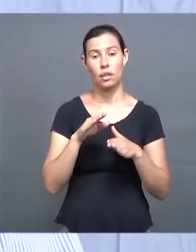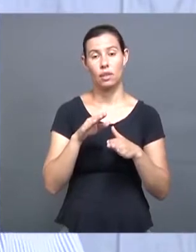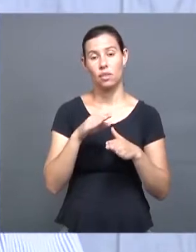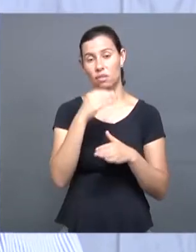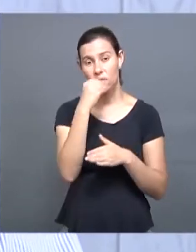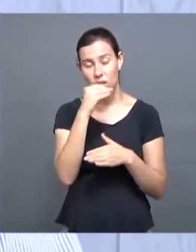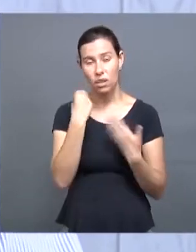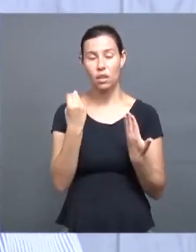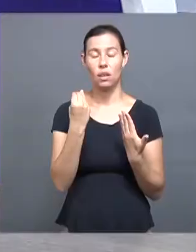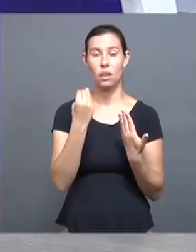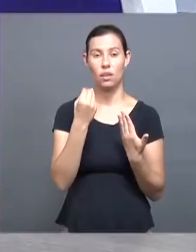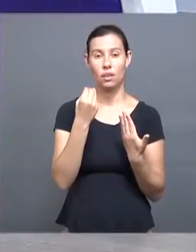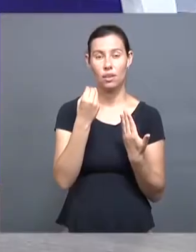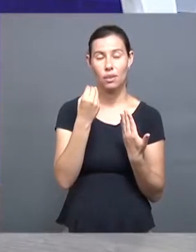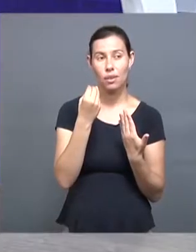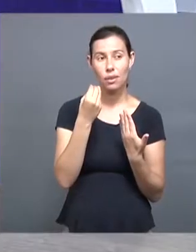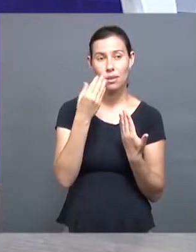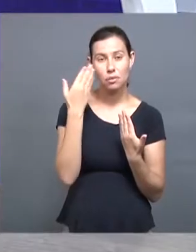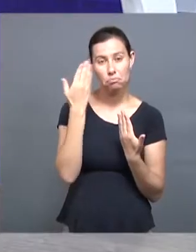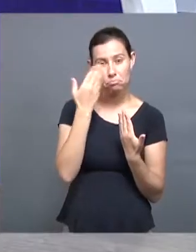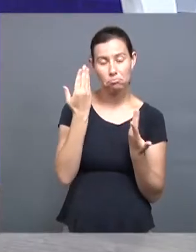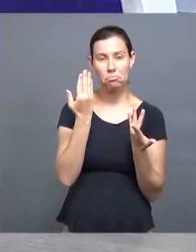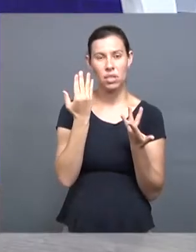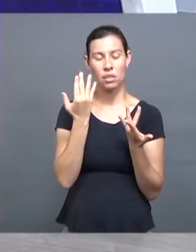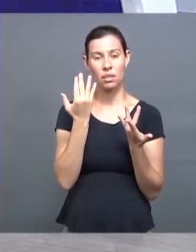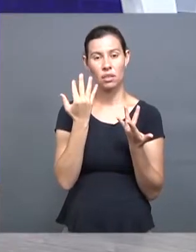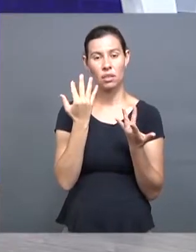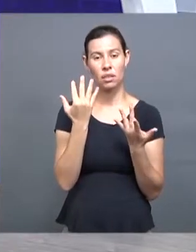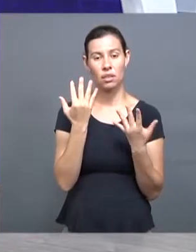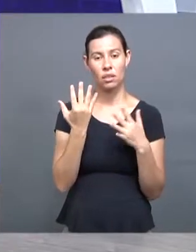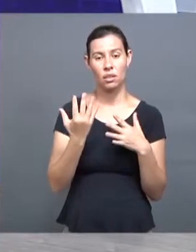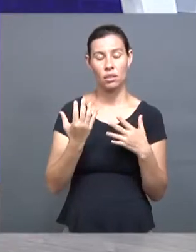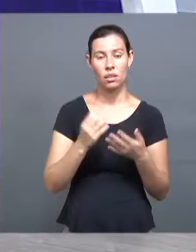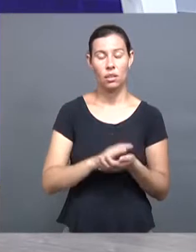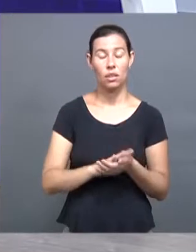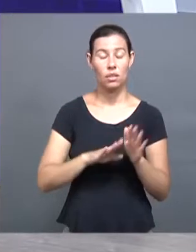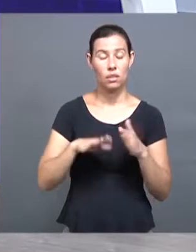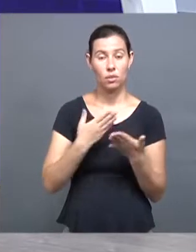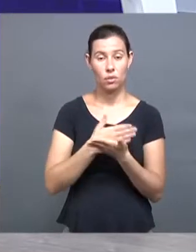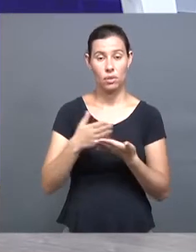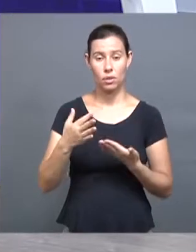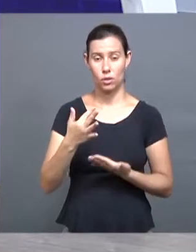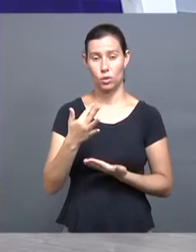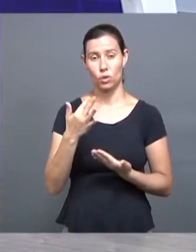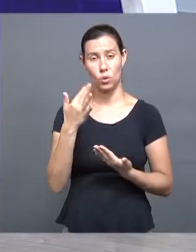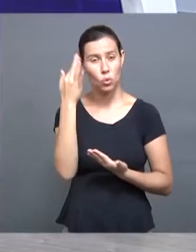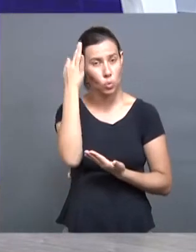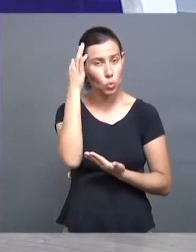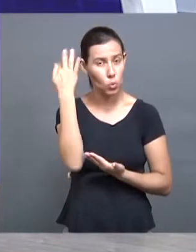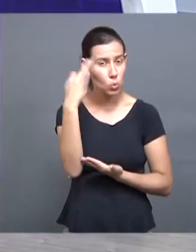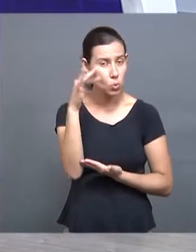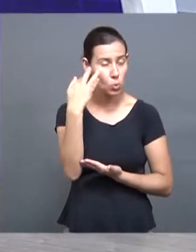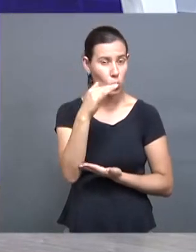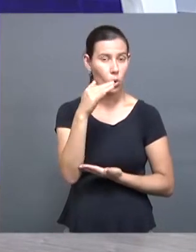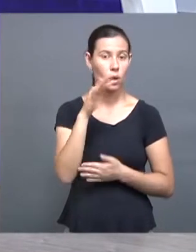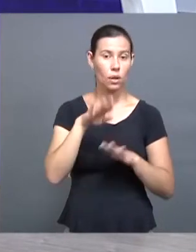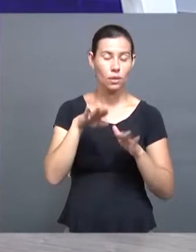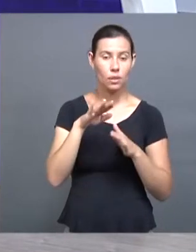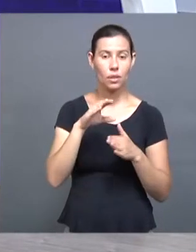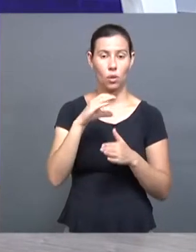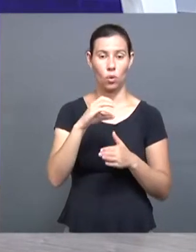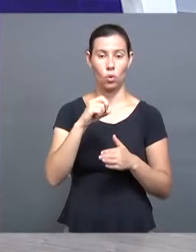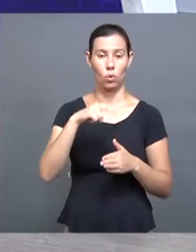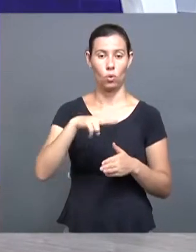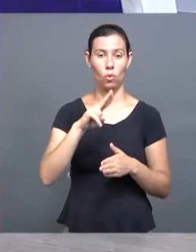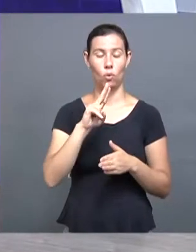de sensibilidade, um paciente que começa a ter a dor de cabeça e vem associada a crises convulsivas